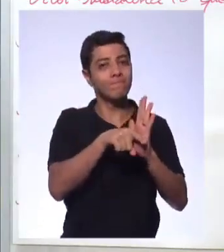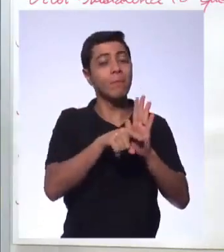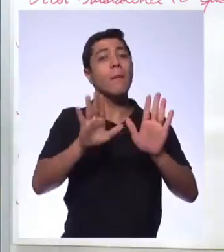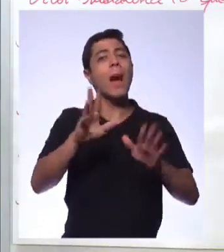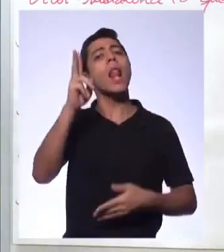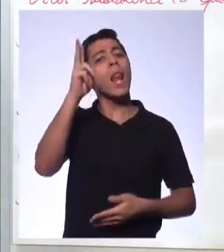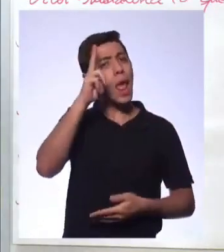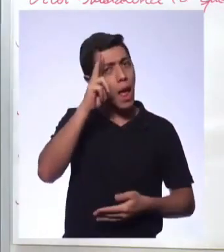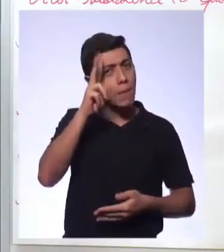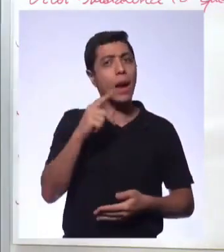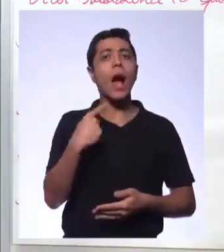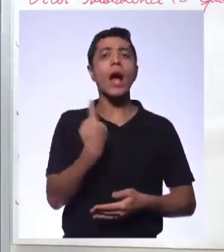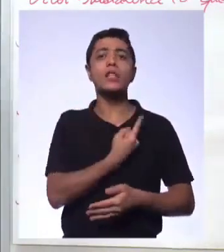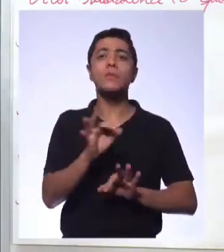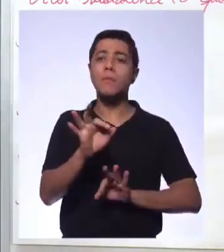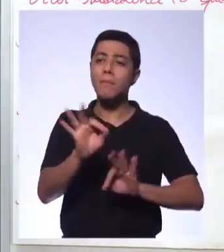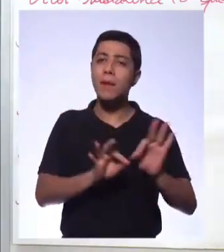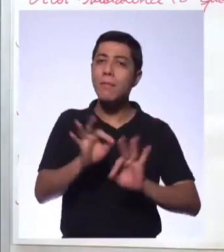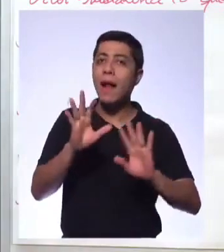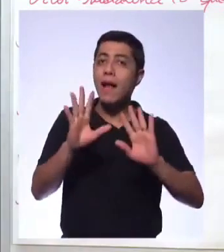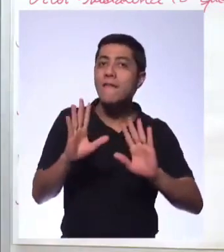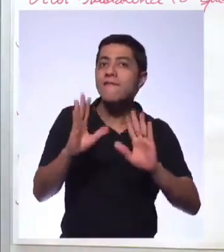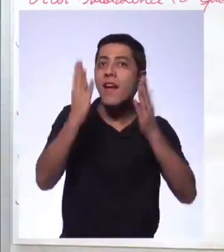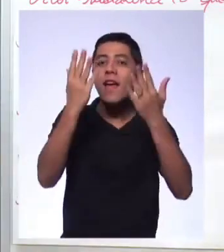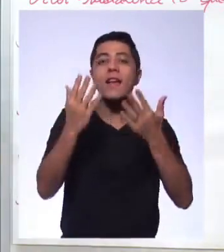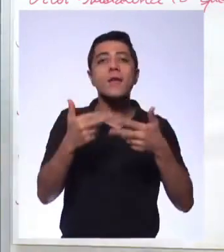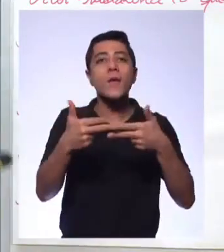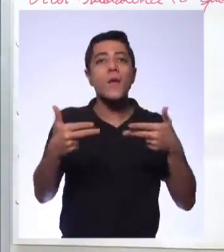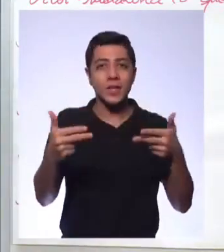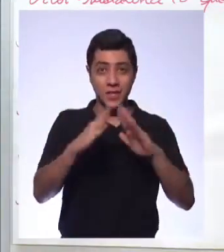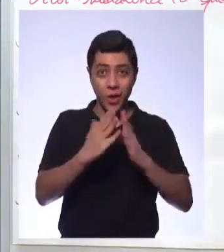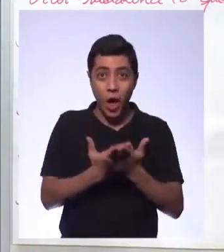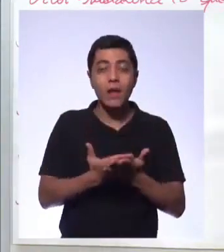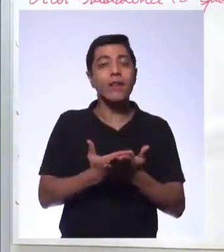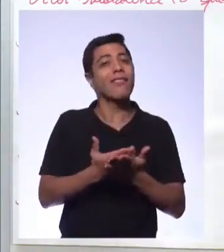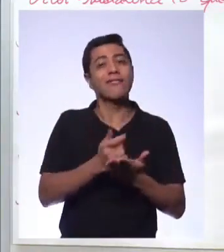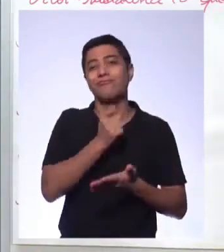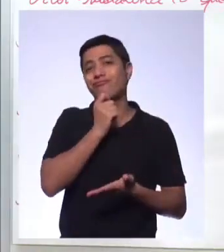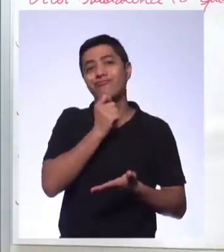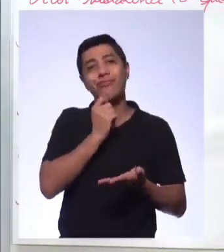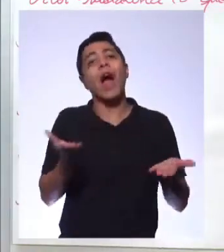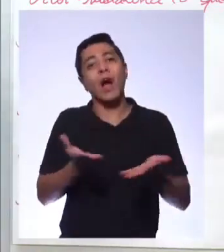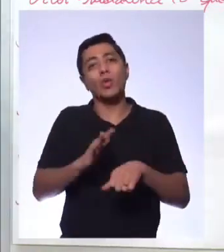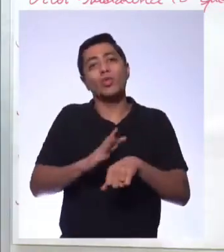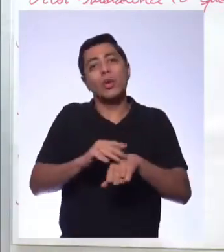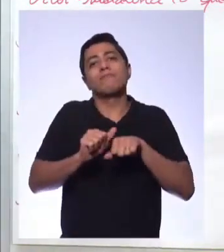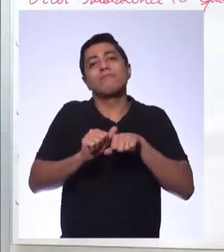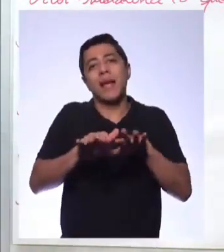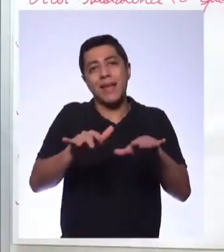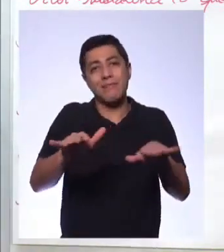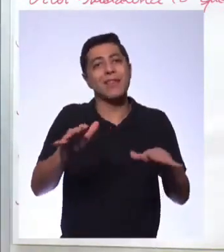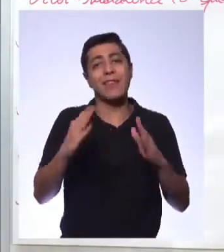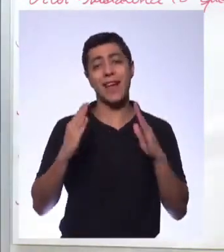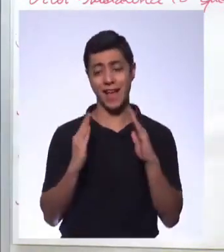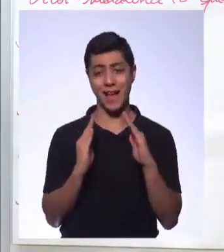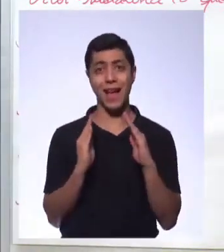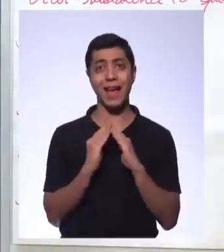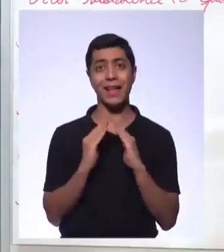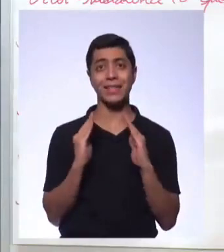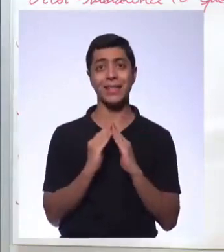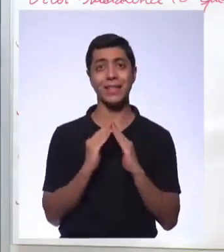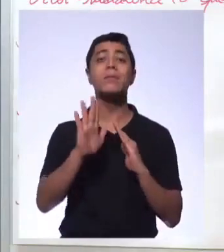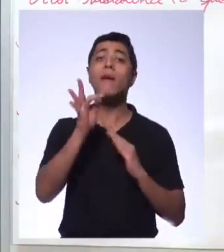pandemia, quando já estivermos, né, livres aí deste grande problema, né, já tivermos com condições adequadas de segurança